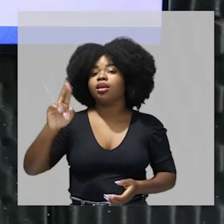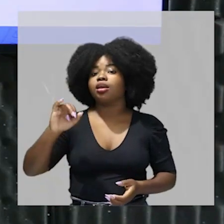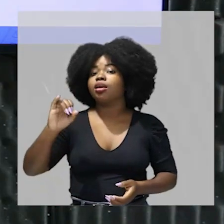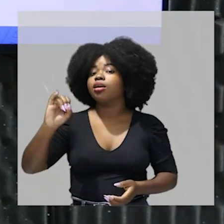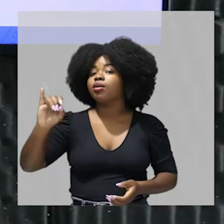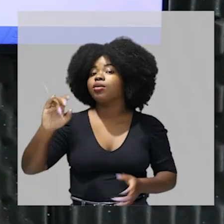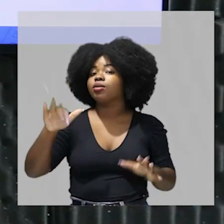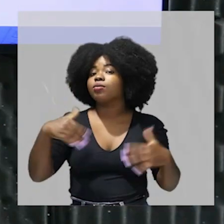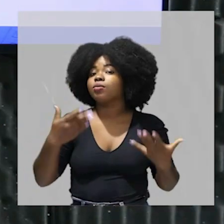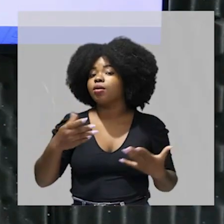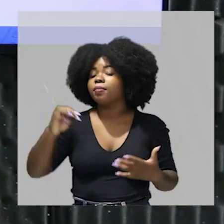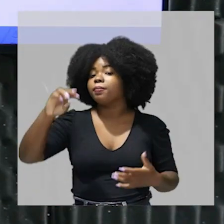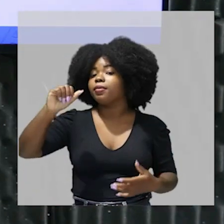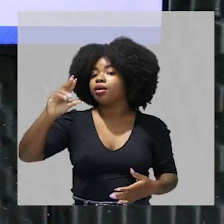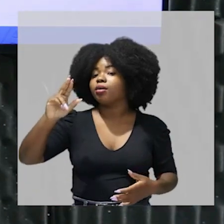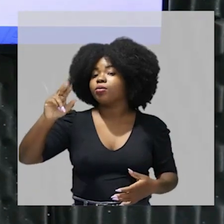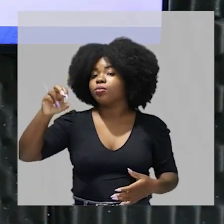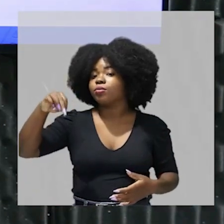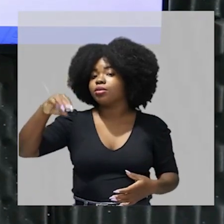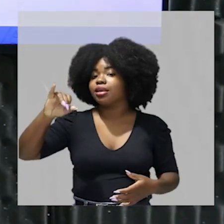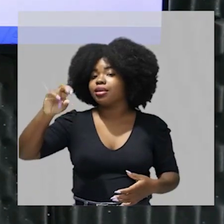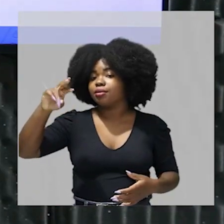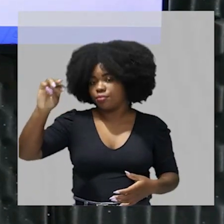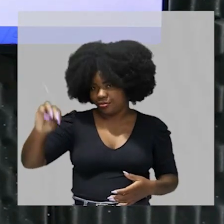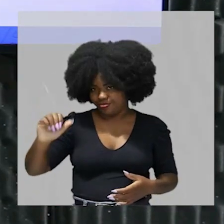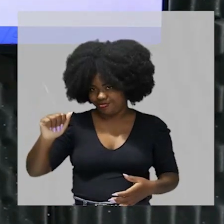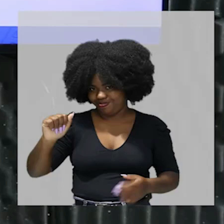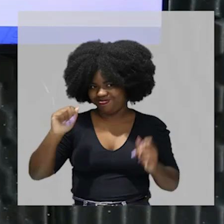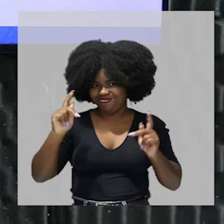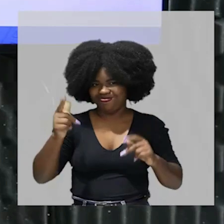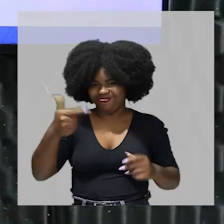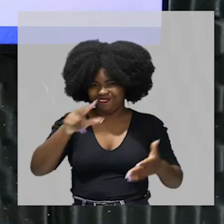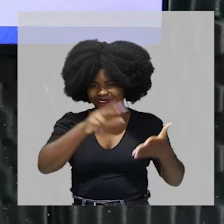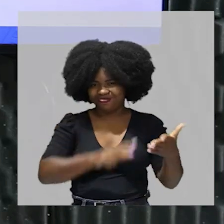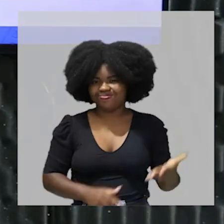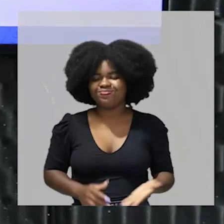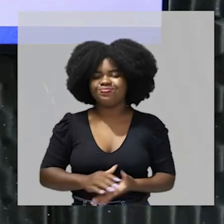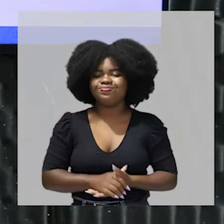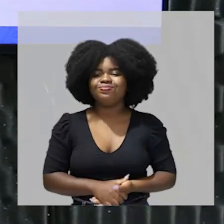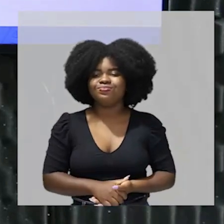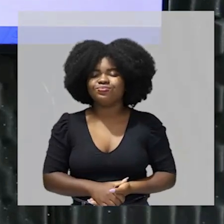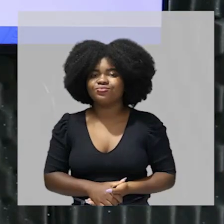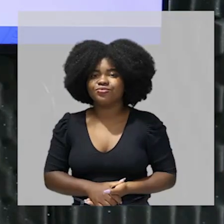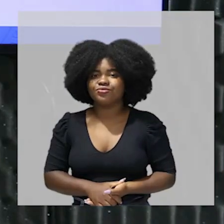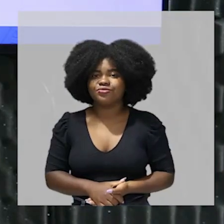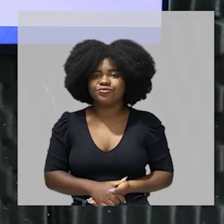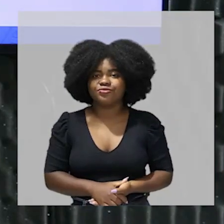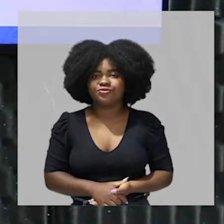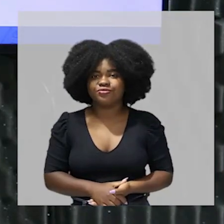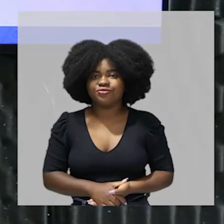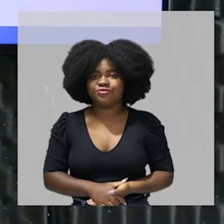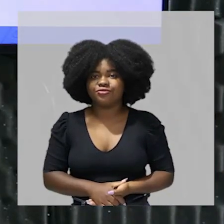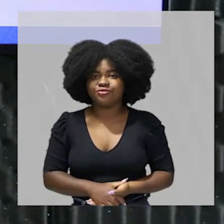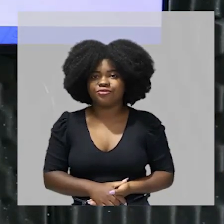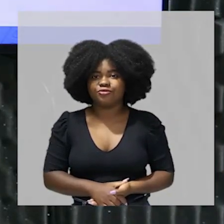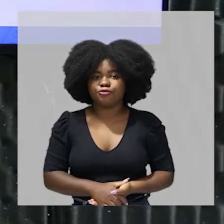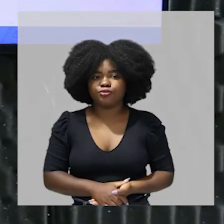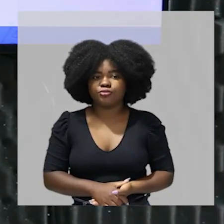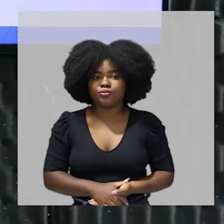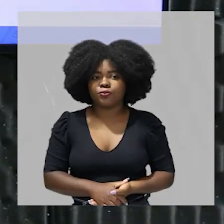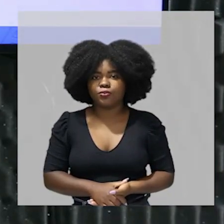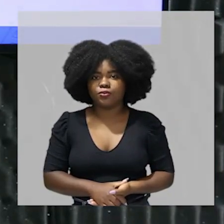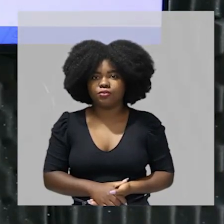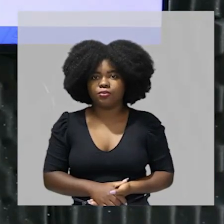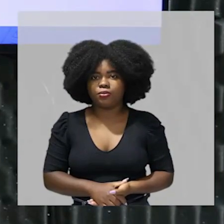né apresenta argumentação que consolida a tese de uma entidade moral para a personagem por meio de